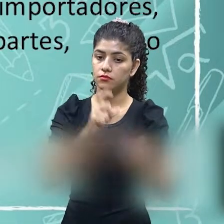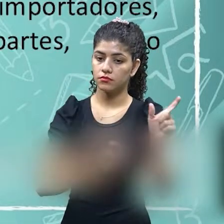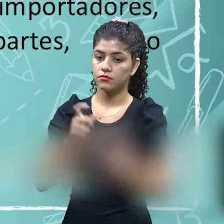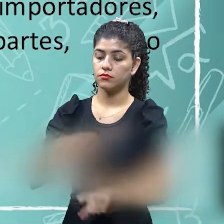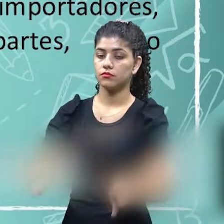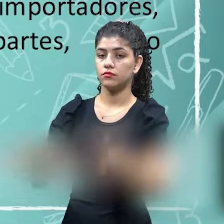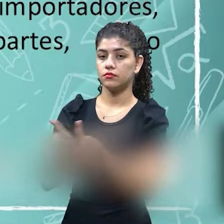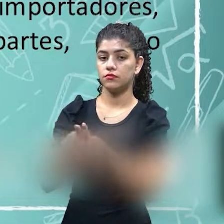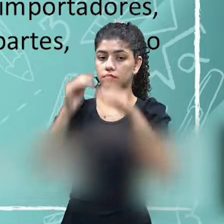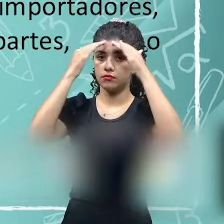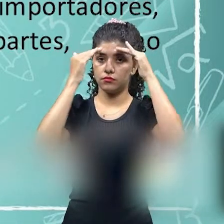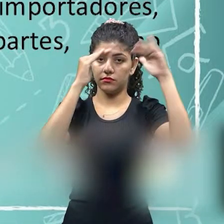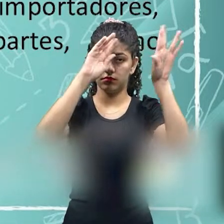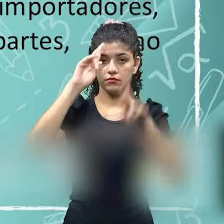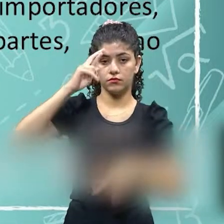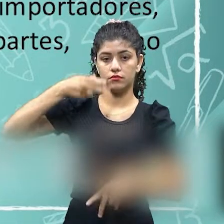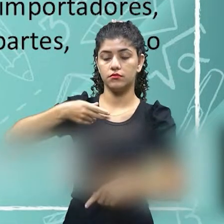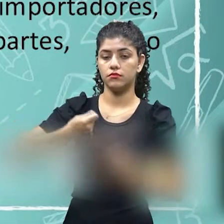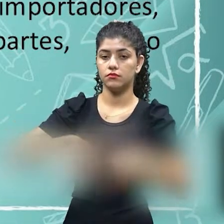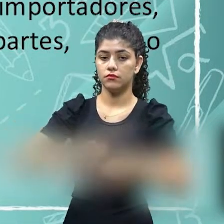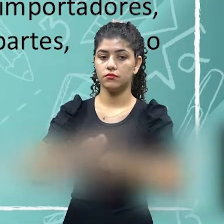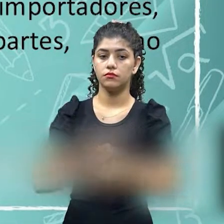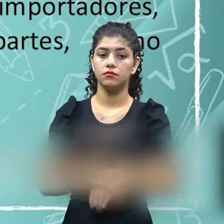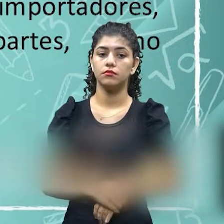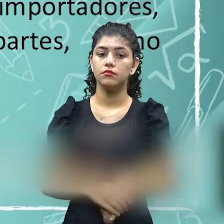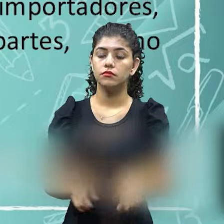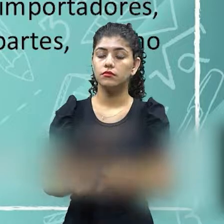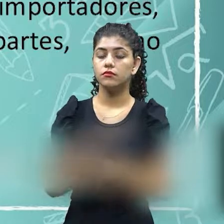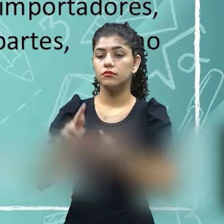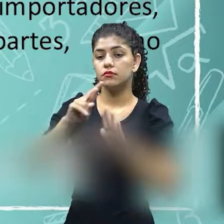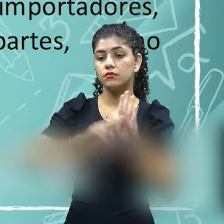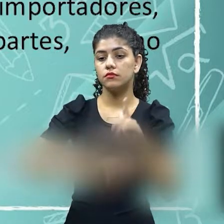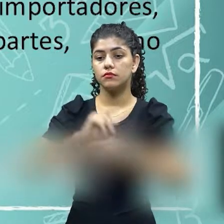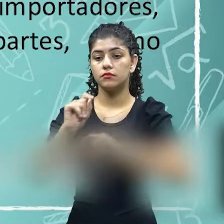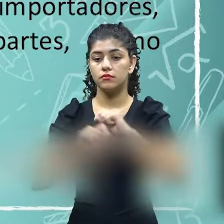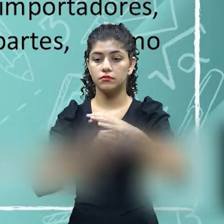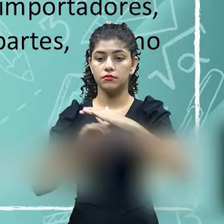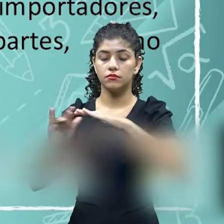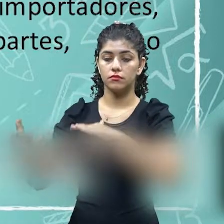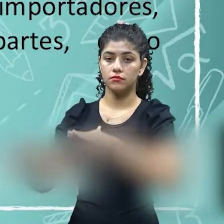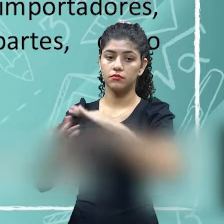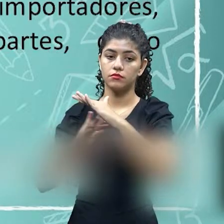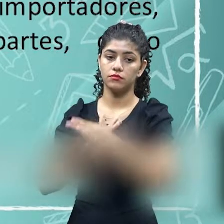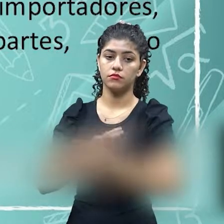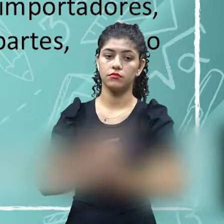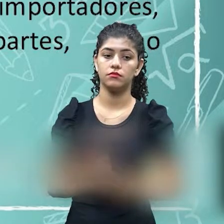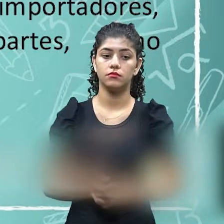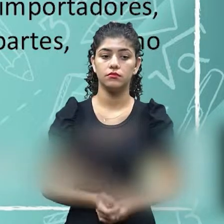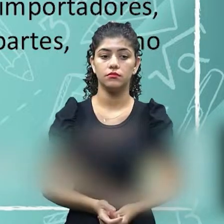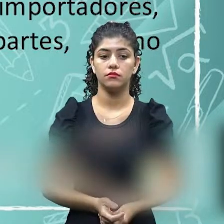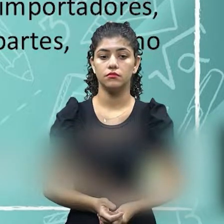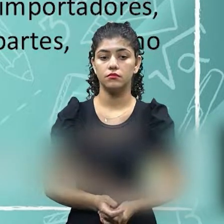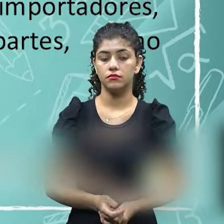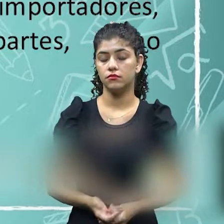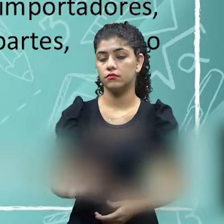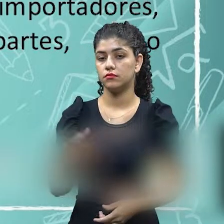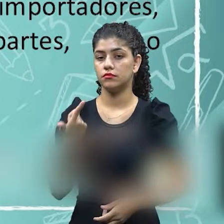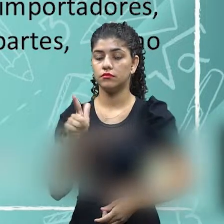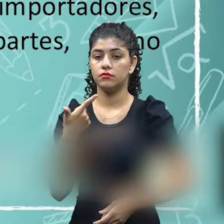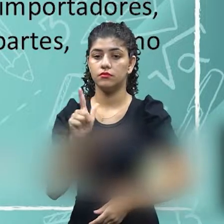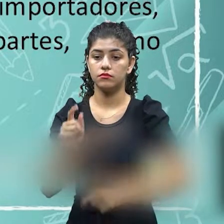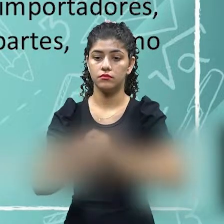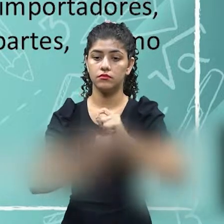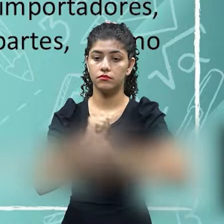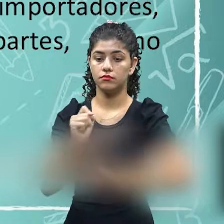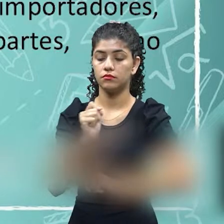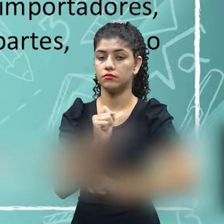obrigações. Os Incoterms definem regras apenas para exportadores e importadores, não produzindo efeitos com